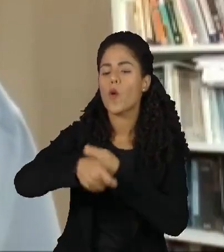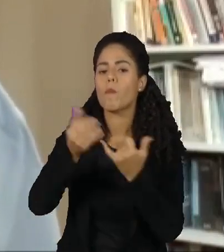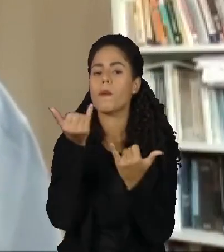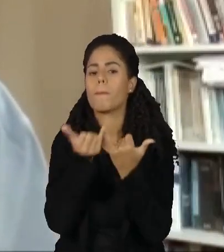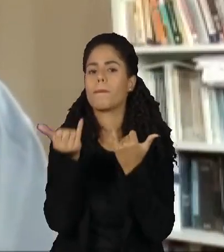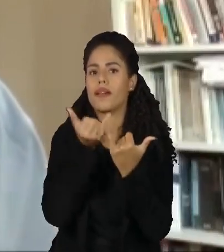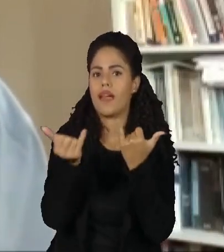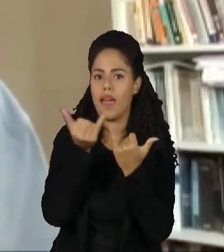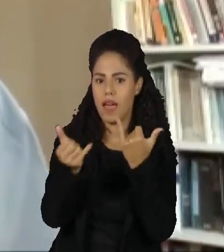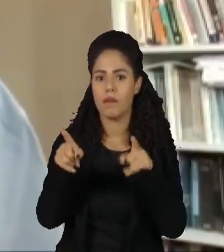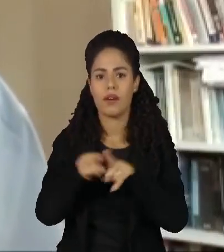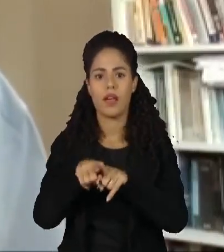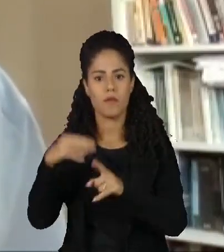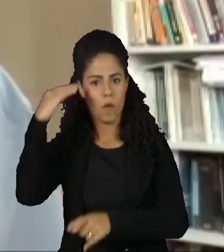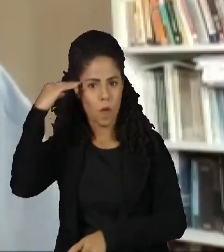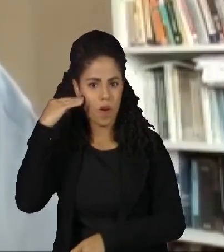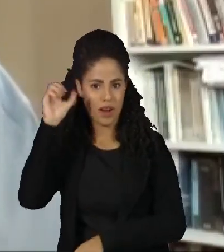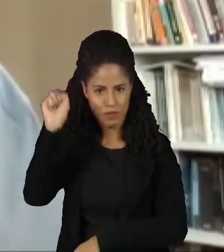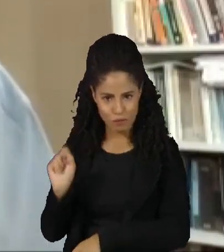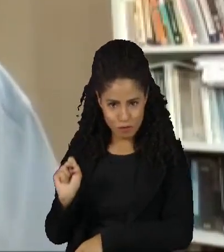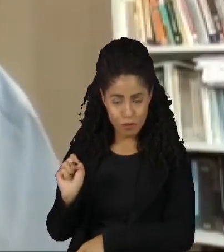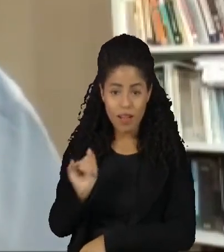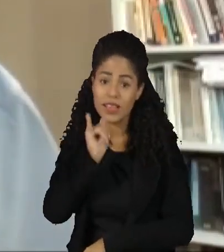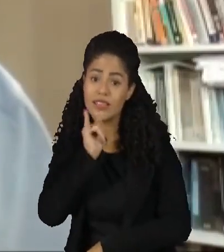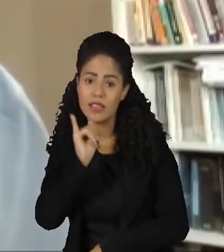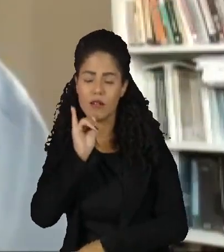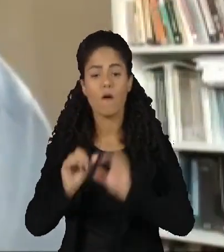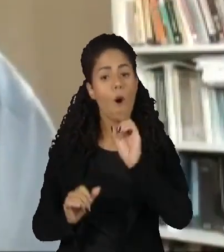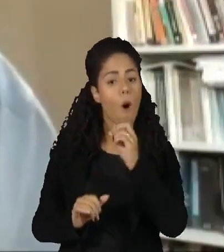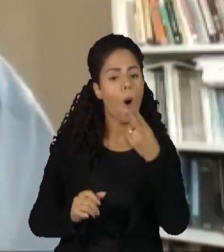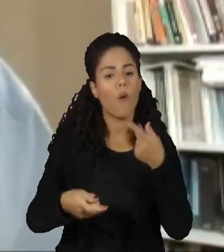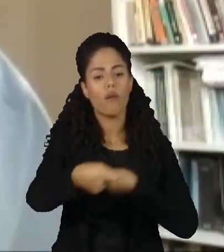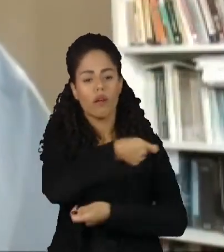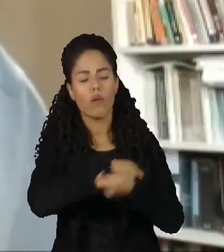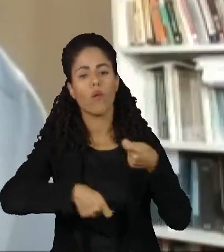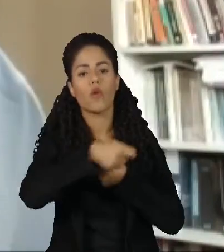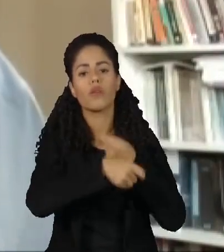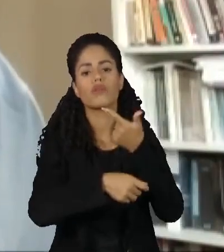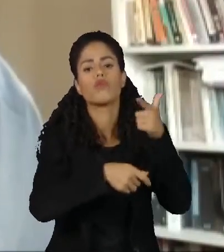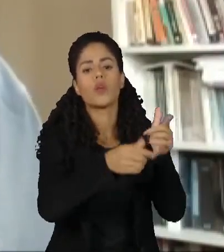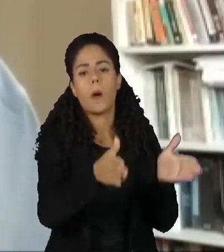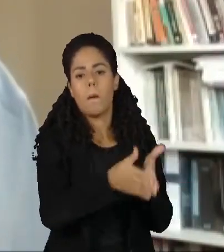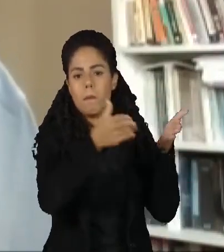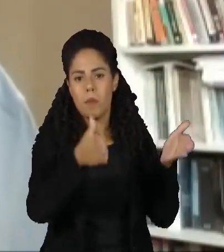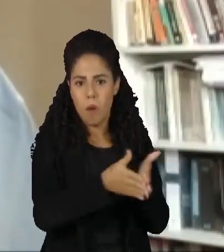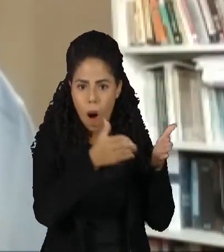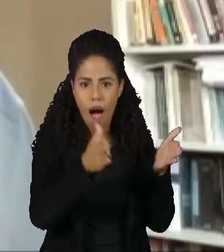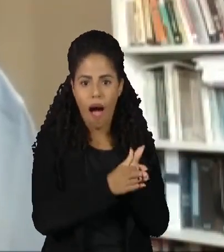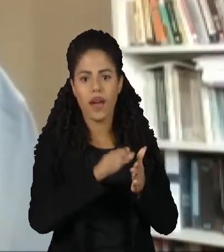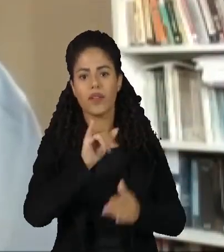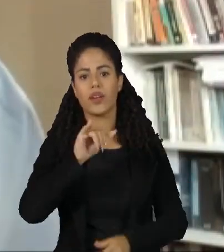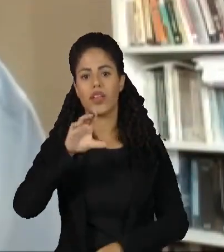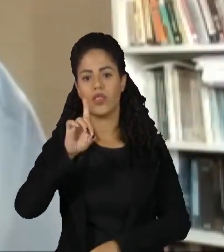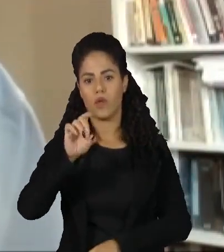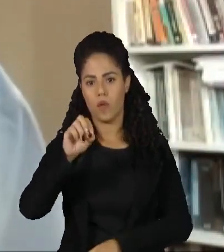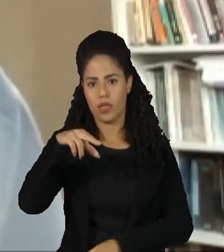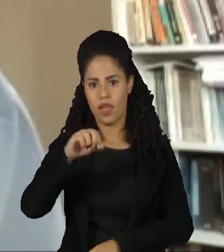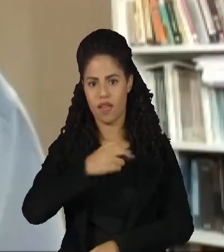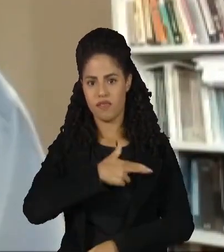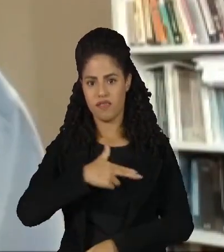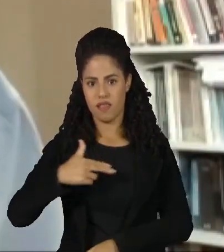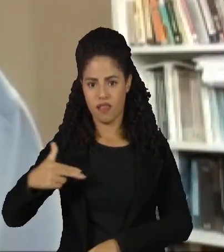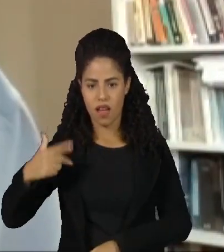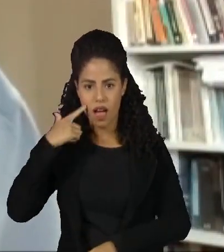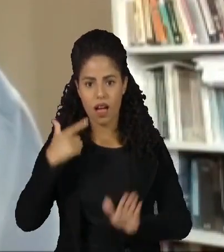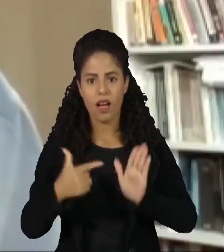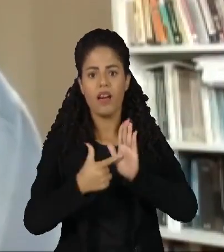economia sul-coreana, ou economias ainda mais pobres, a Indonésia, por exemplo, nós observamos